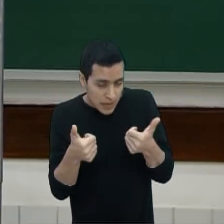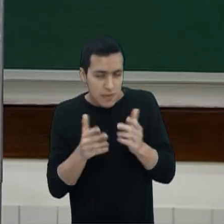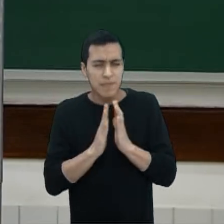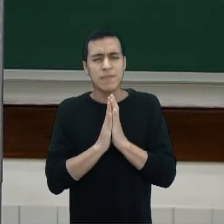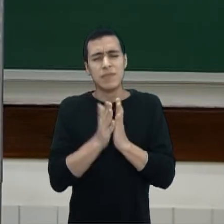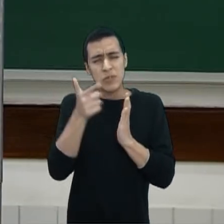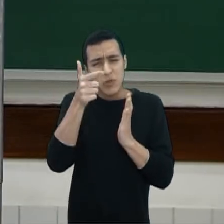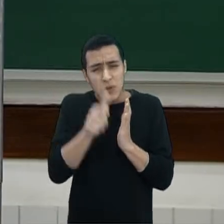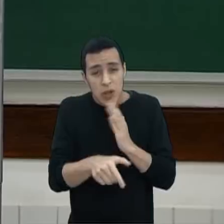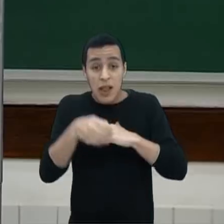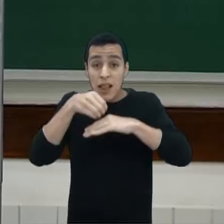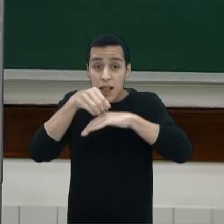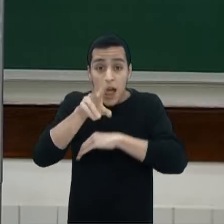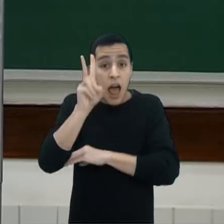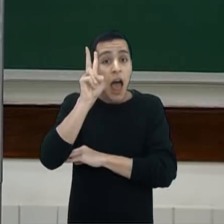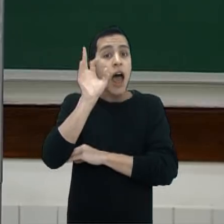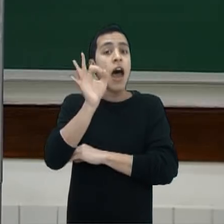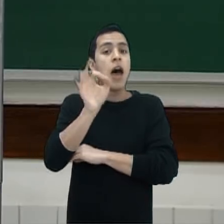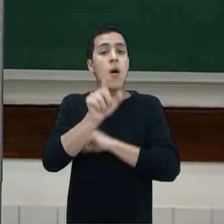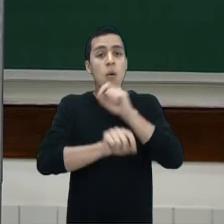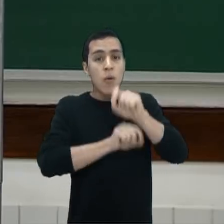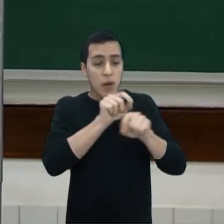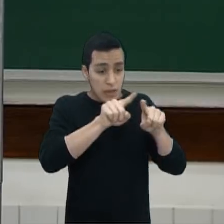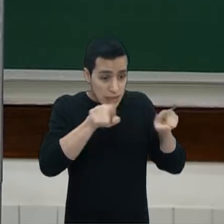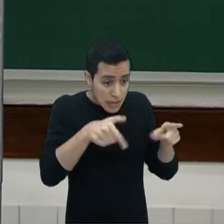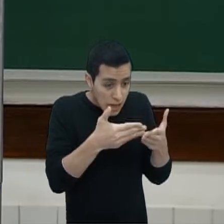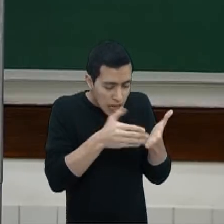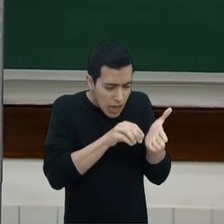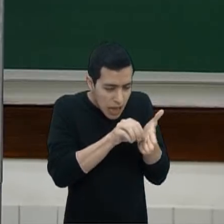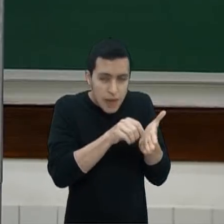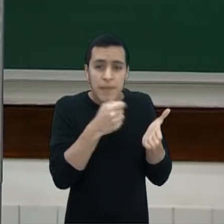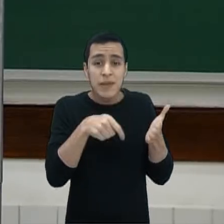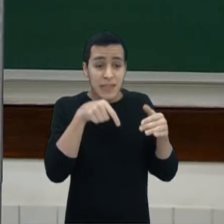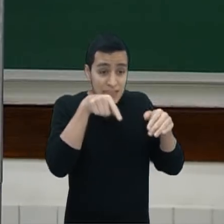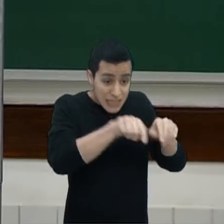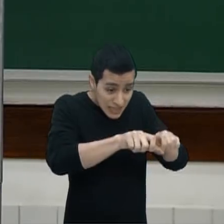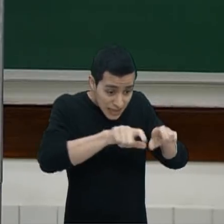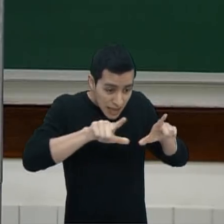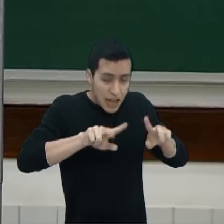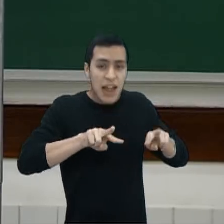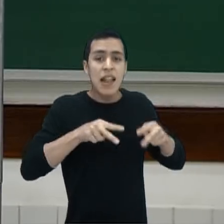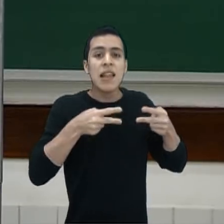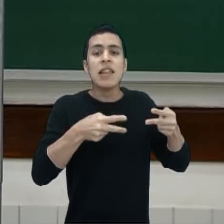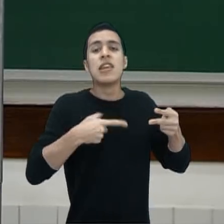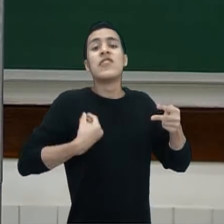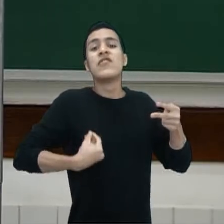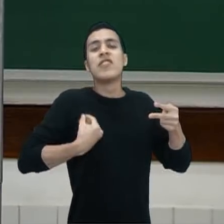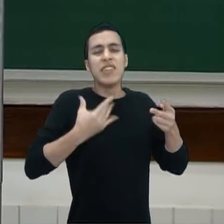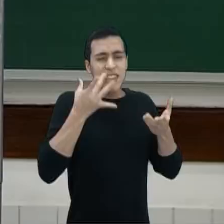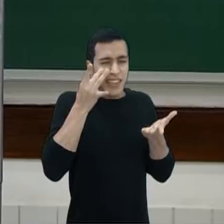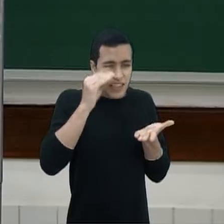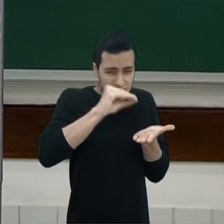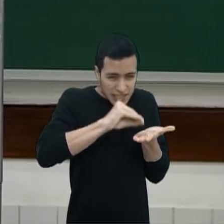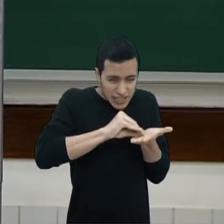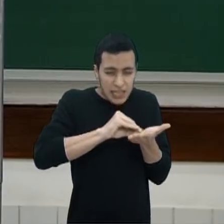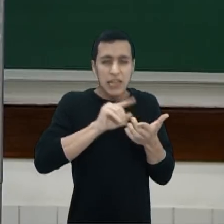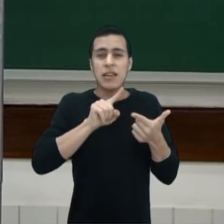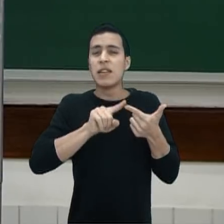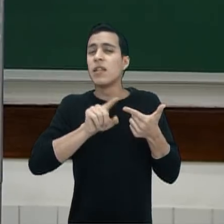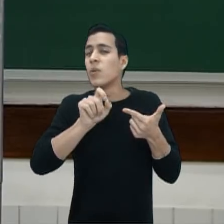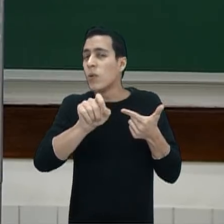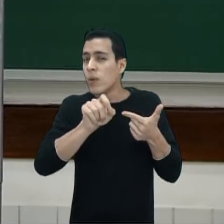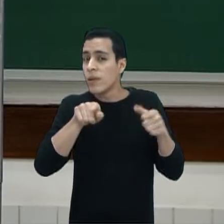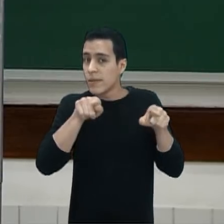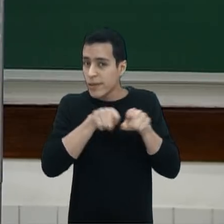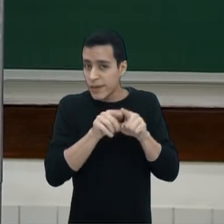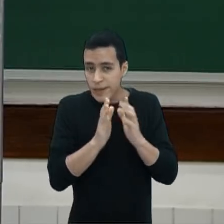vez relembrando que vocês, ao acessar o Google Classroom, tem que clicar no link para validar a presença, certo? E também não se esqueçam